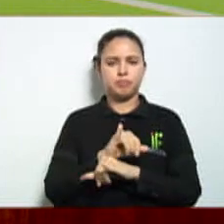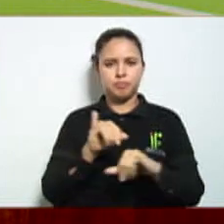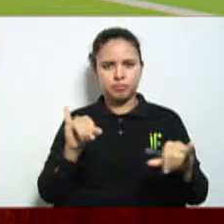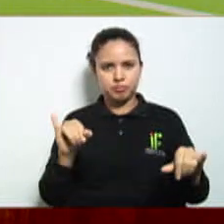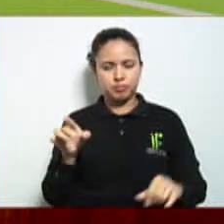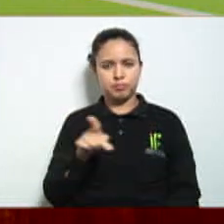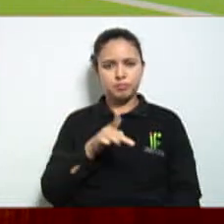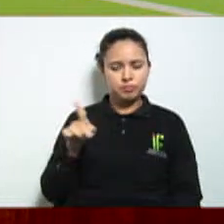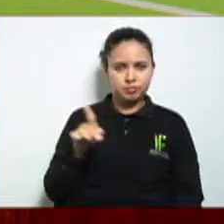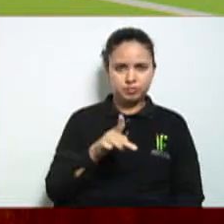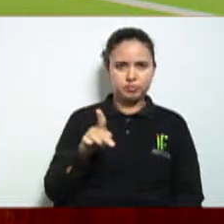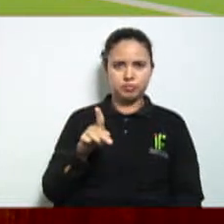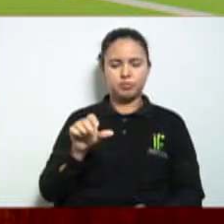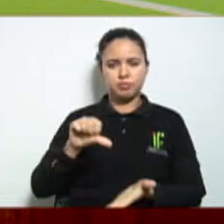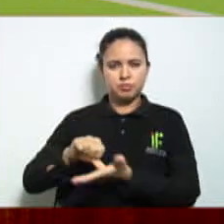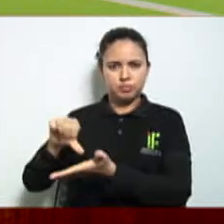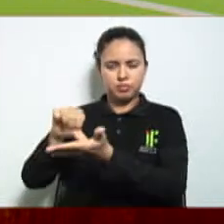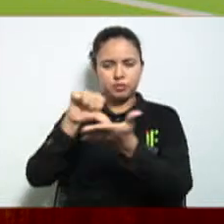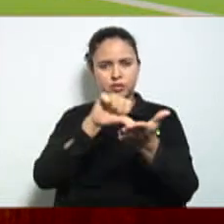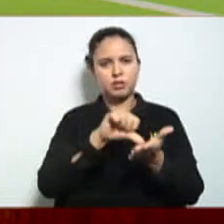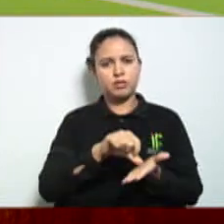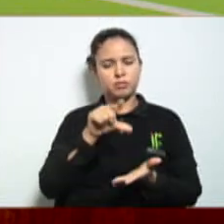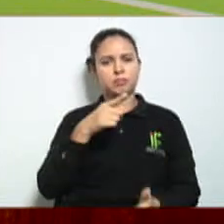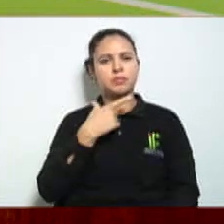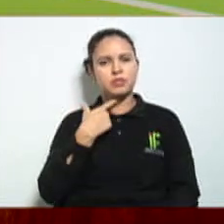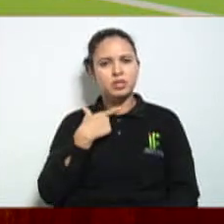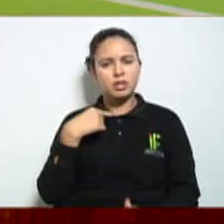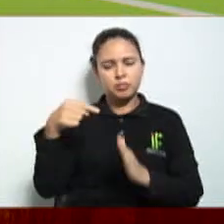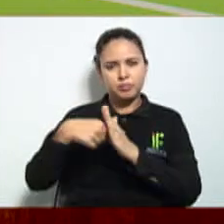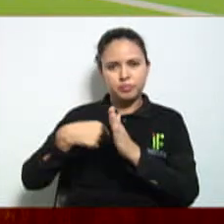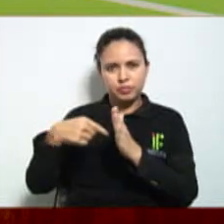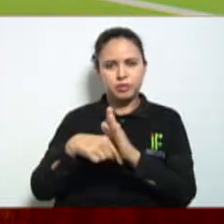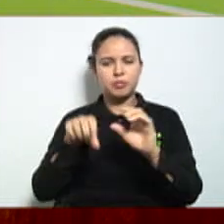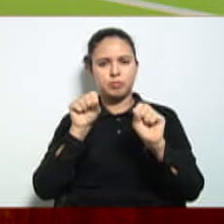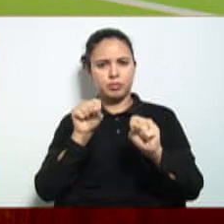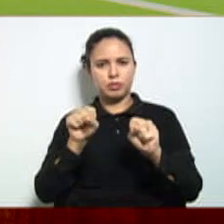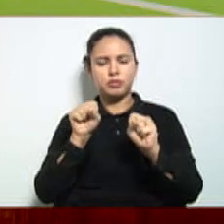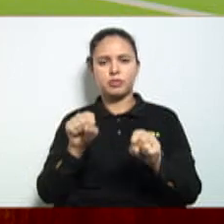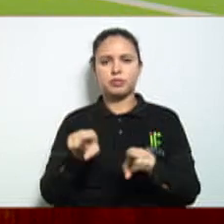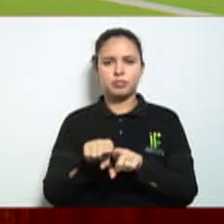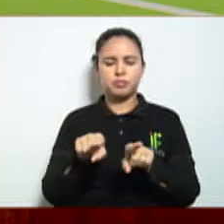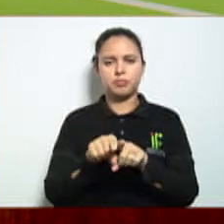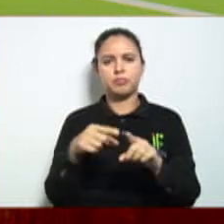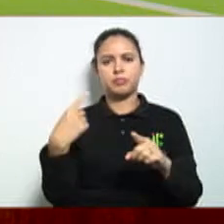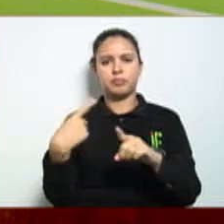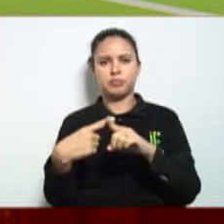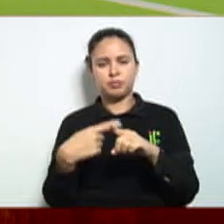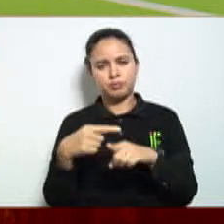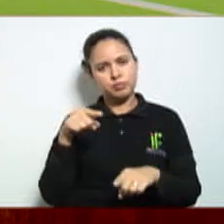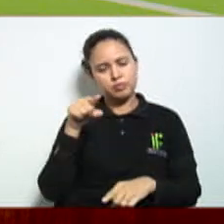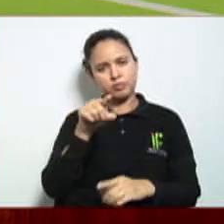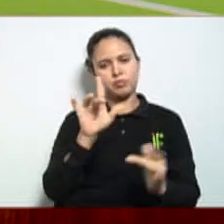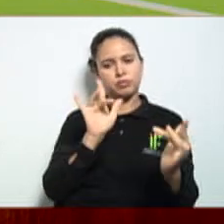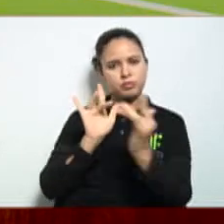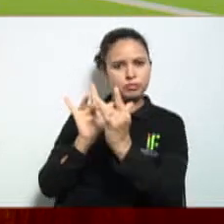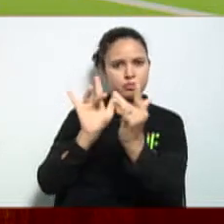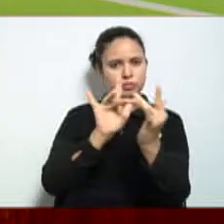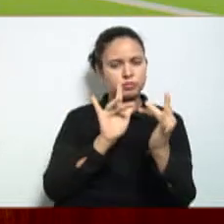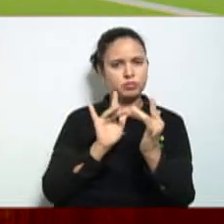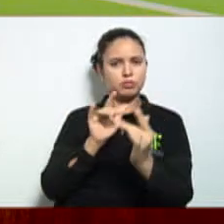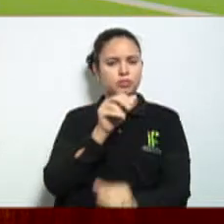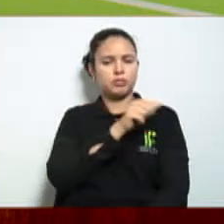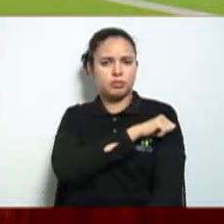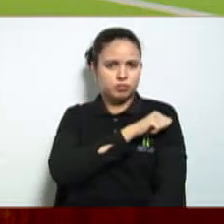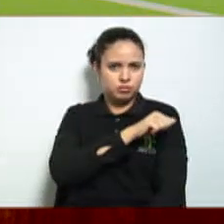dos polos, se vocês quiserem fazer perguntas também, porque, querendo ou não, vocês estão aí em contato direto com os nossos alunos,